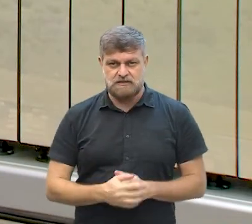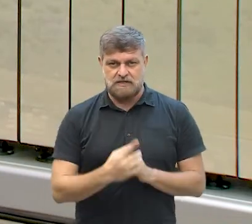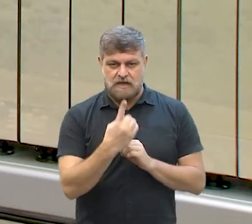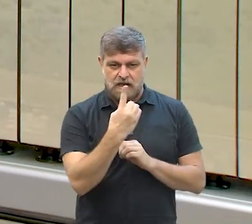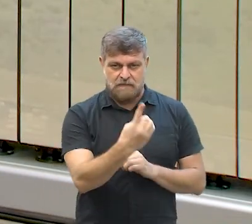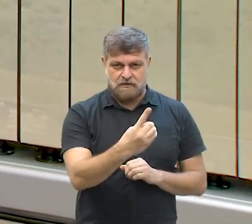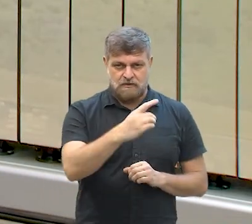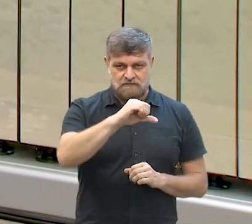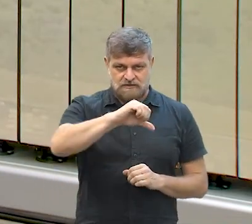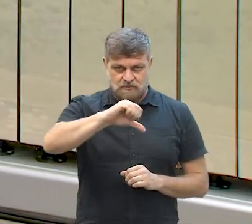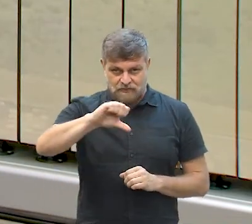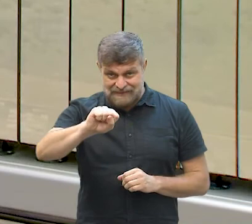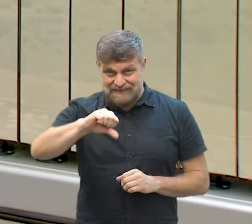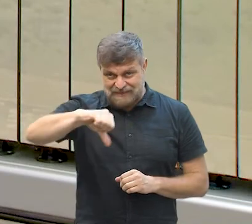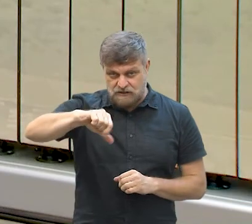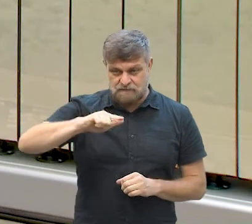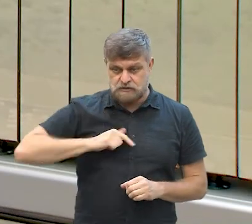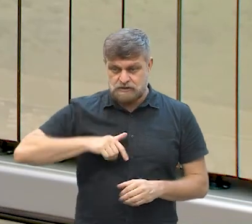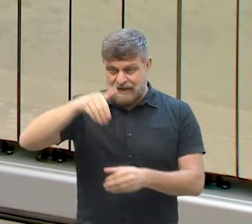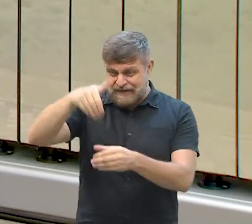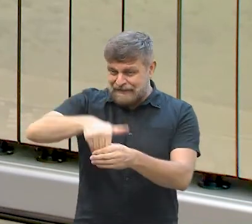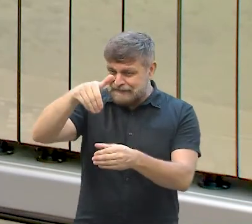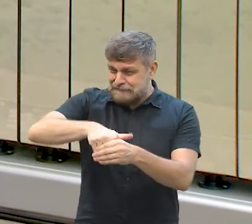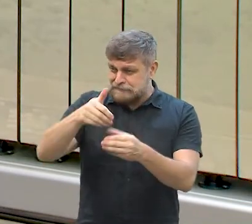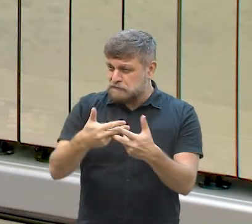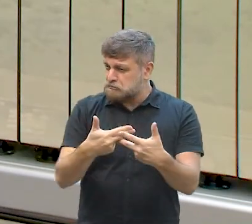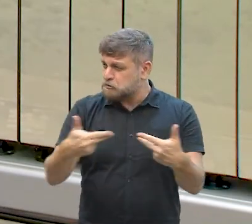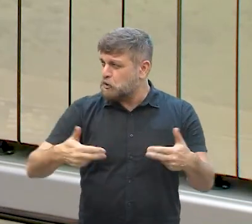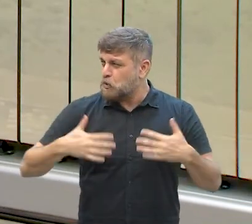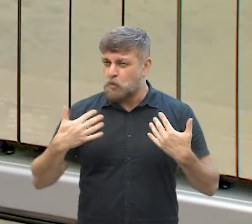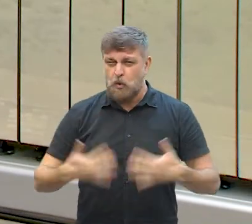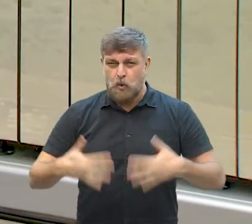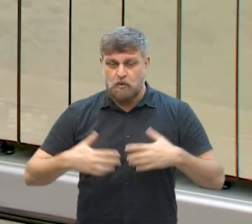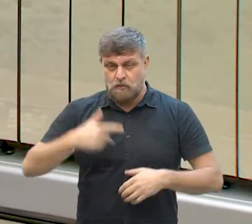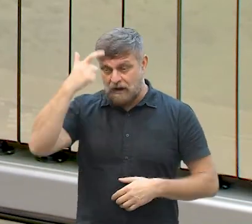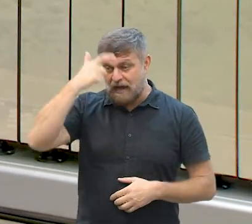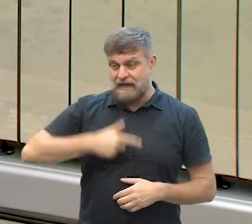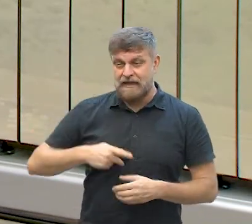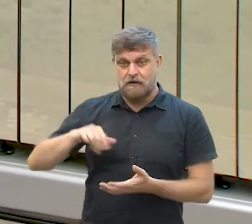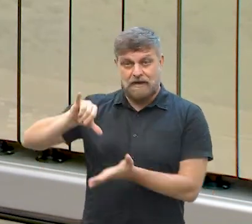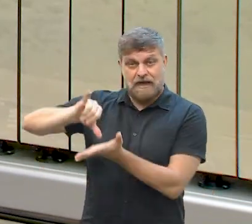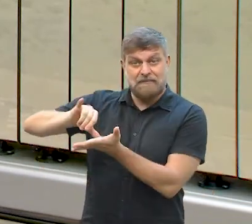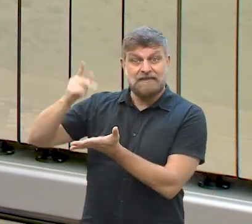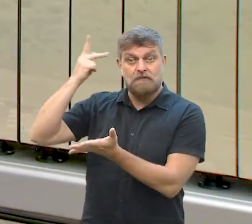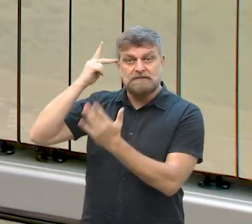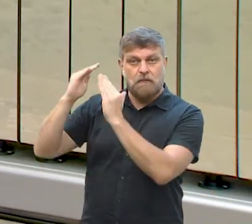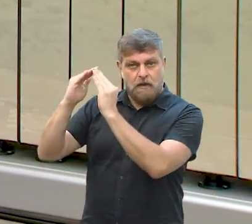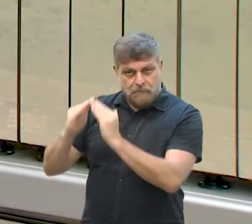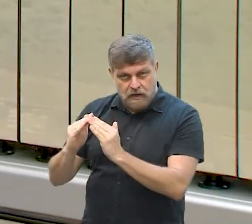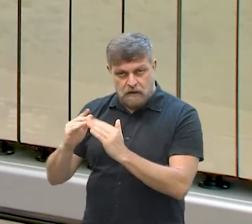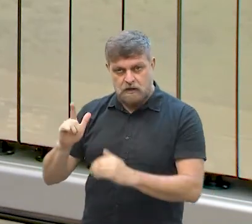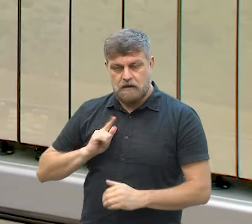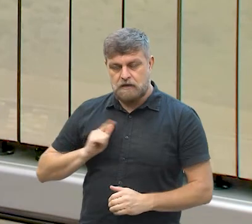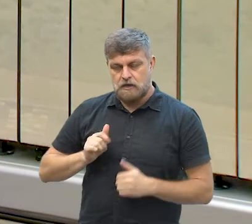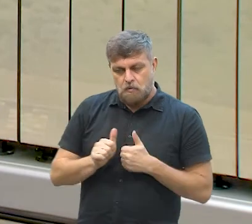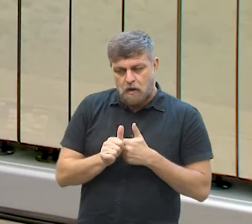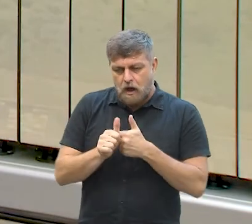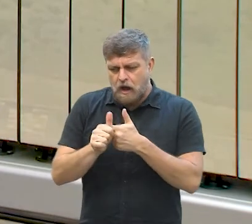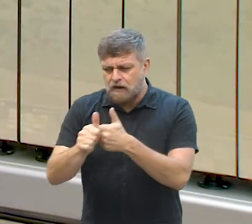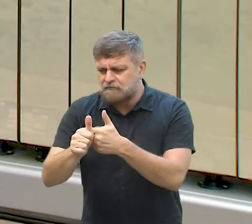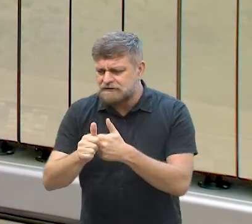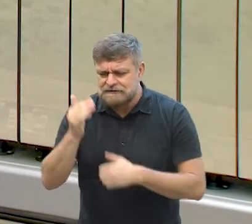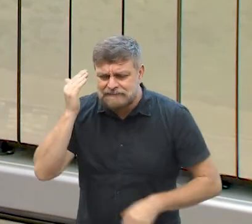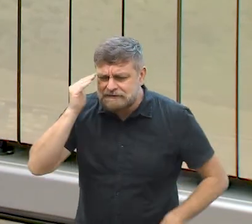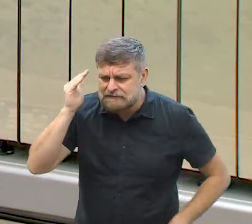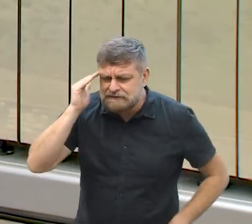em 1989. Naquela eleição, era muitas coisas estavam acontecendo. Eu morava em São Paulo e eu acompanhei